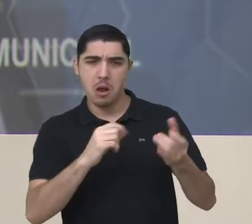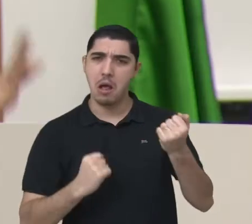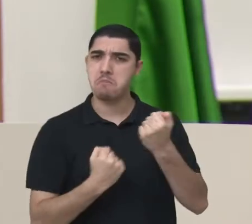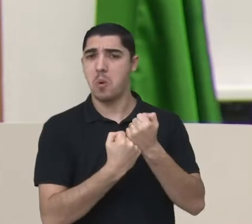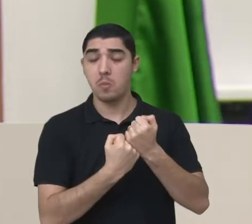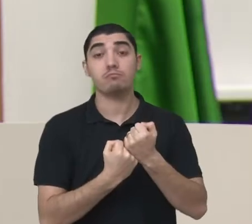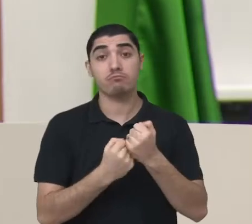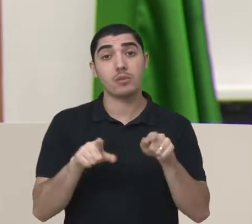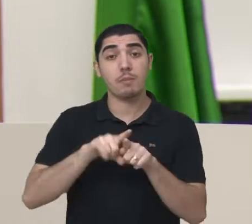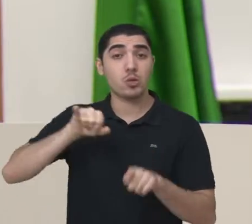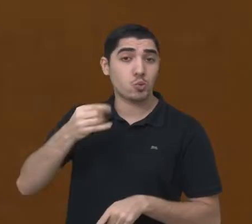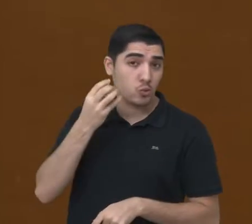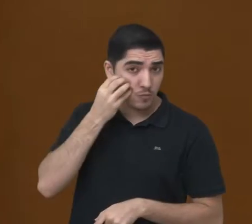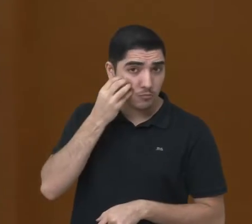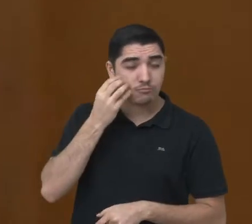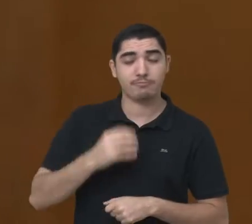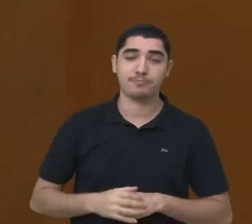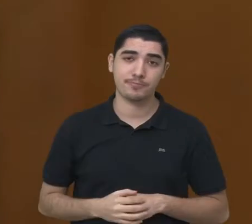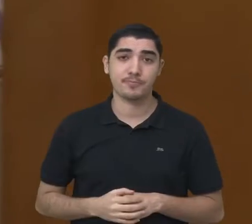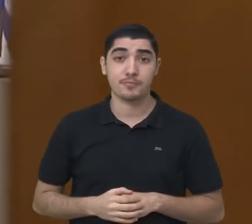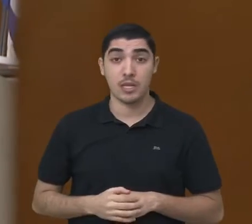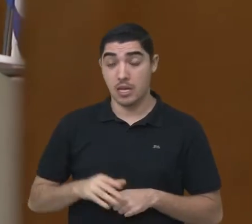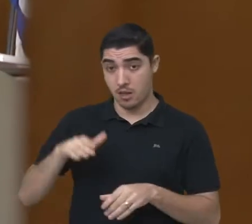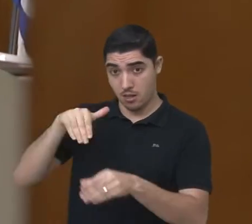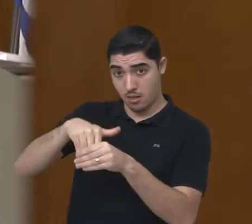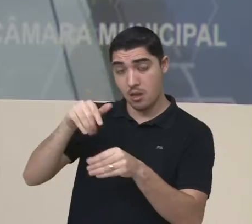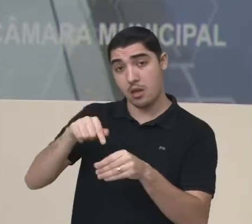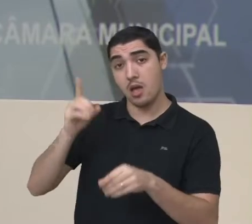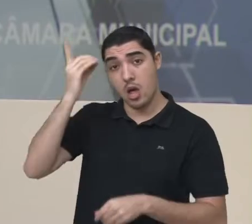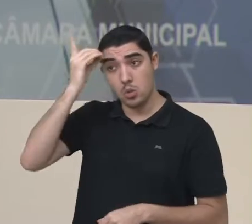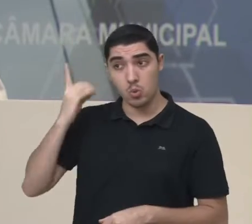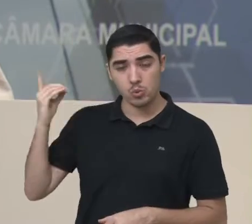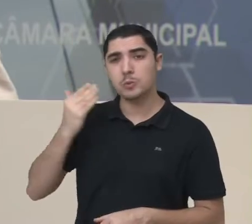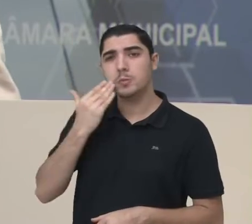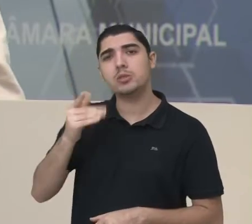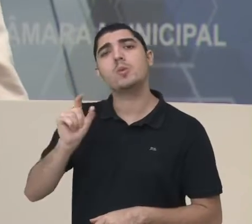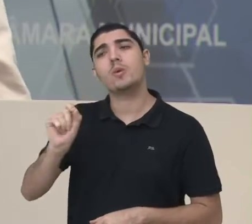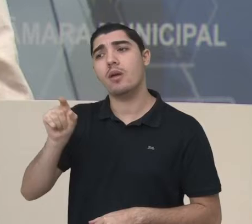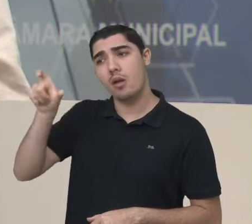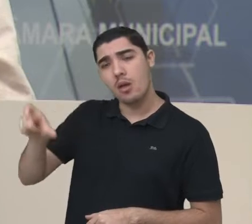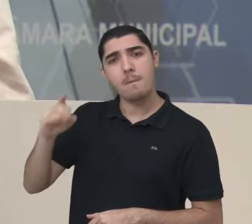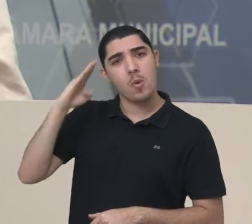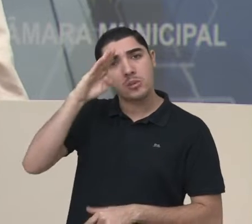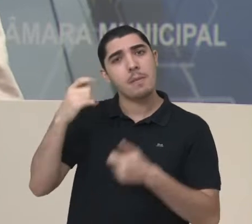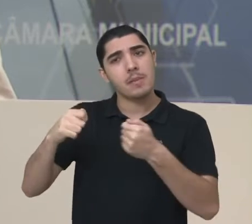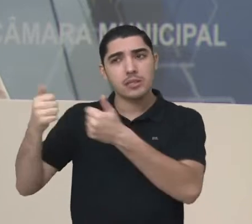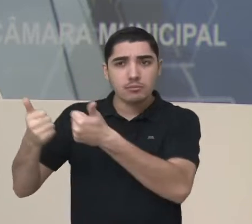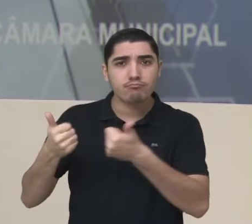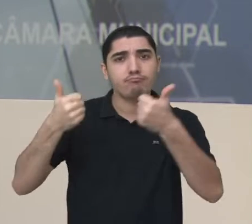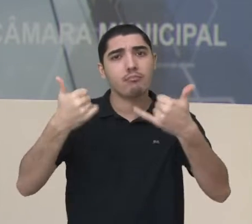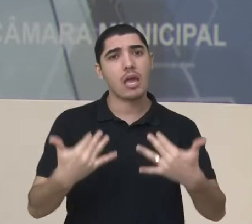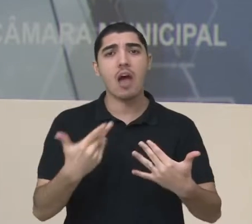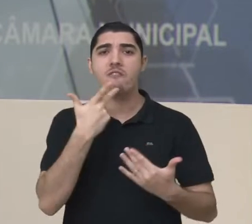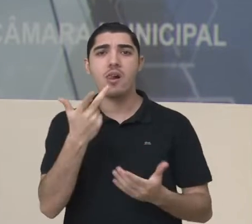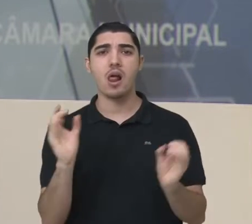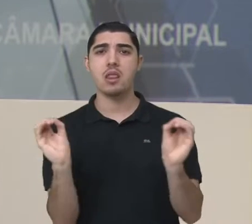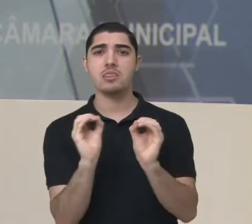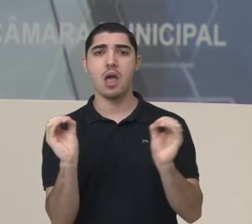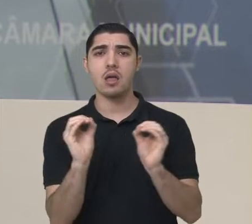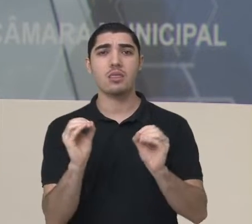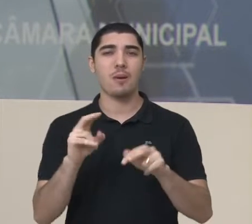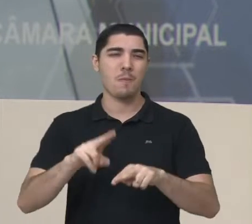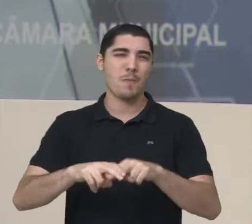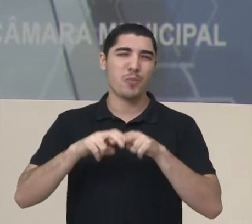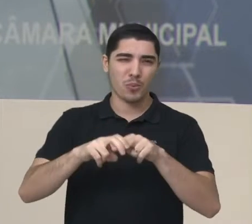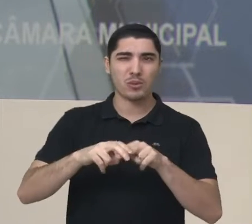democracia, e Juliana Fraga. Ainda sobre as eleições, a vereadora Dulce Rita pediu um pronunciamento de Bolsonaro, que até o momento da